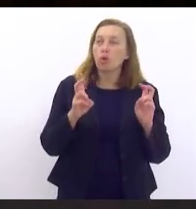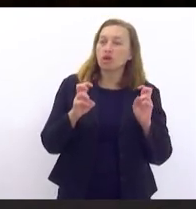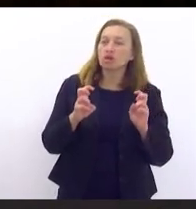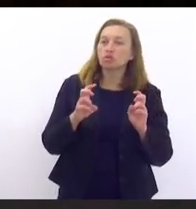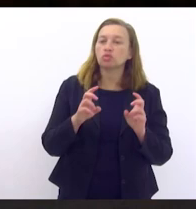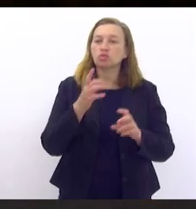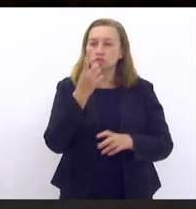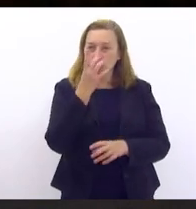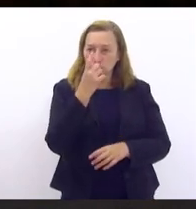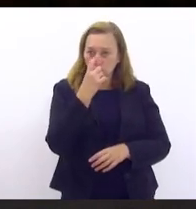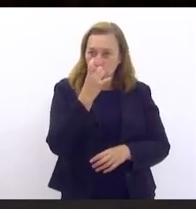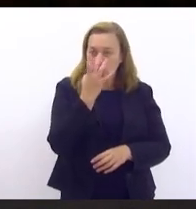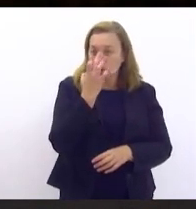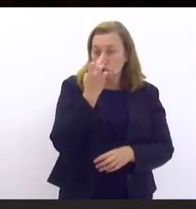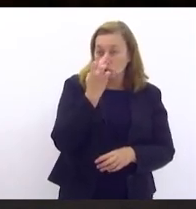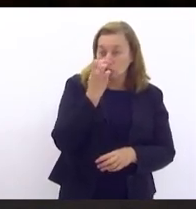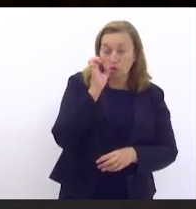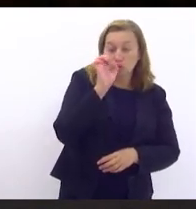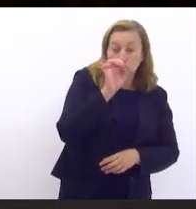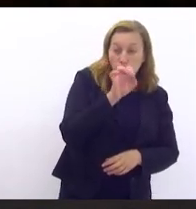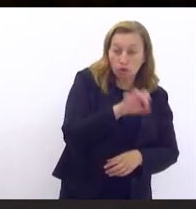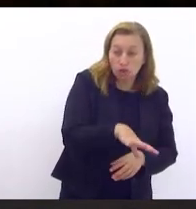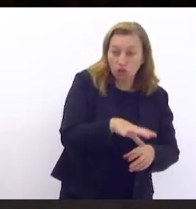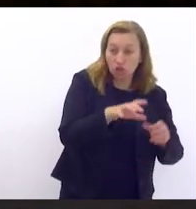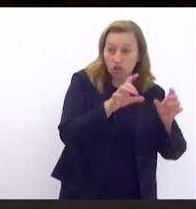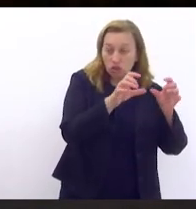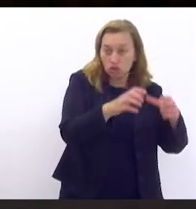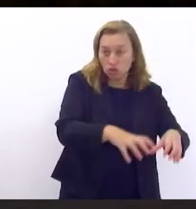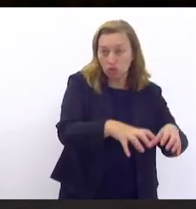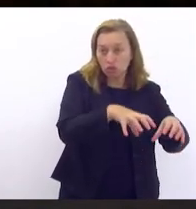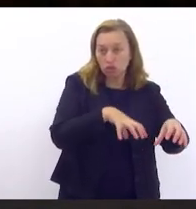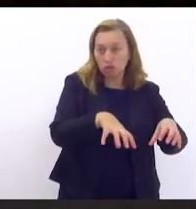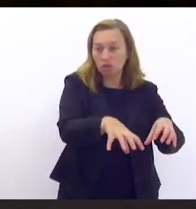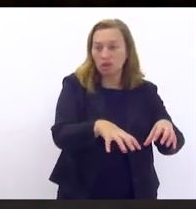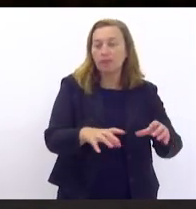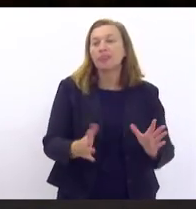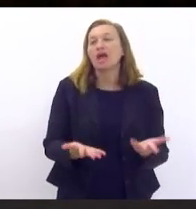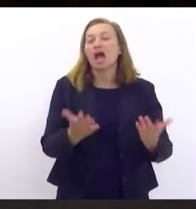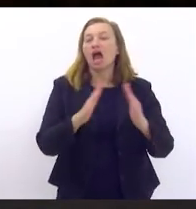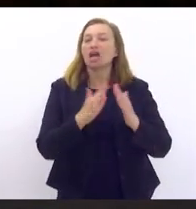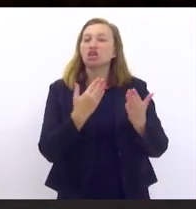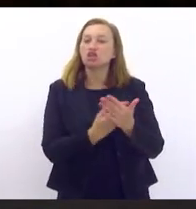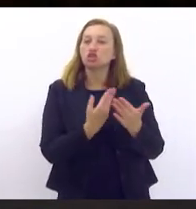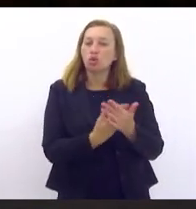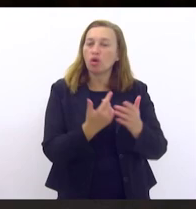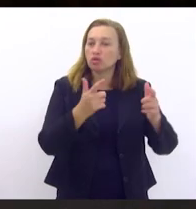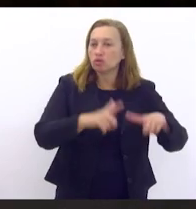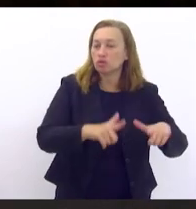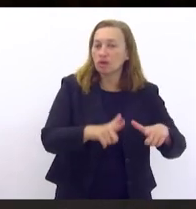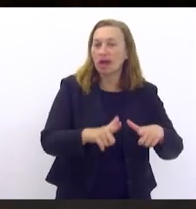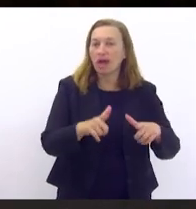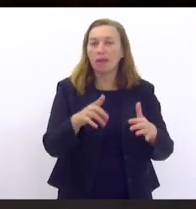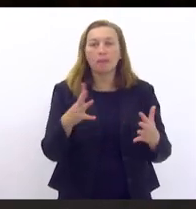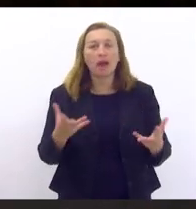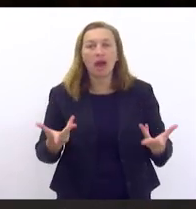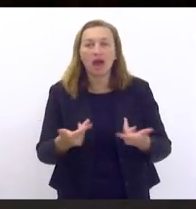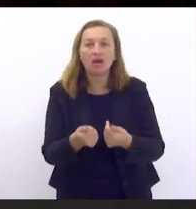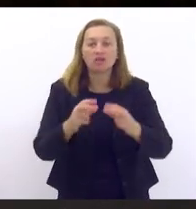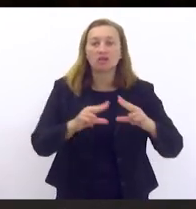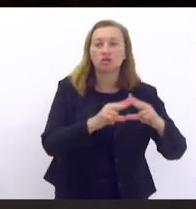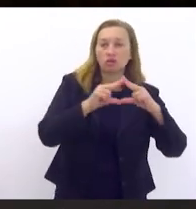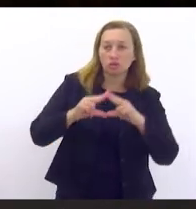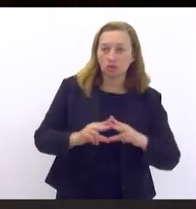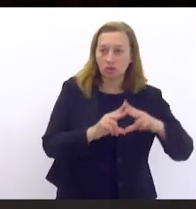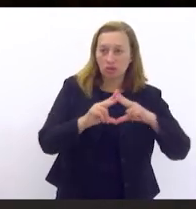resíduo em específico as escolas são espaços incríveis para a gente poder trabalhar a questão da coleta seletiva né para os alunos